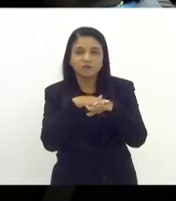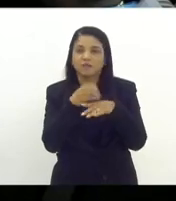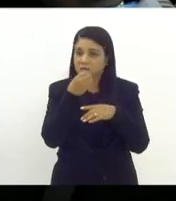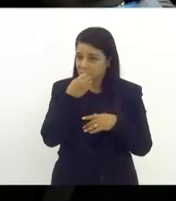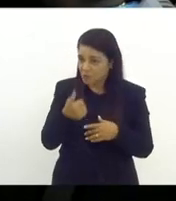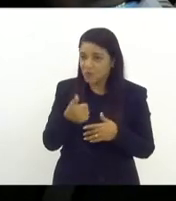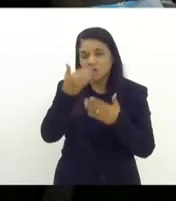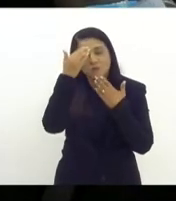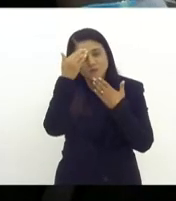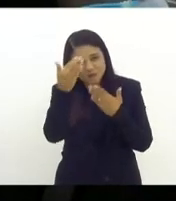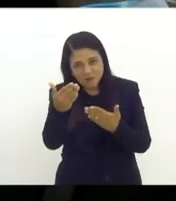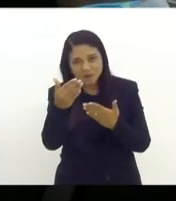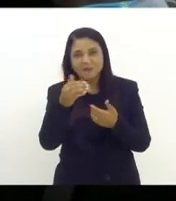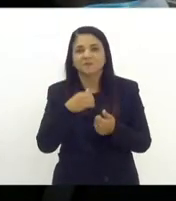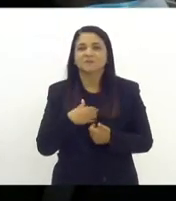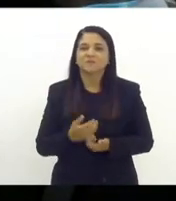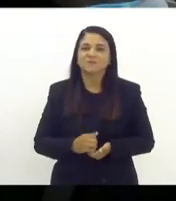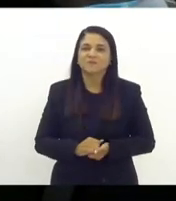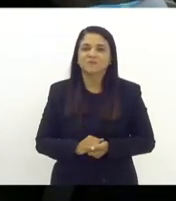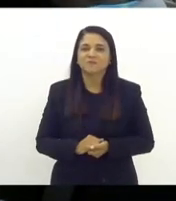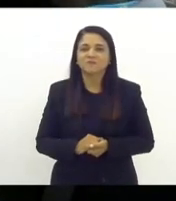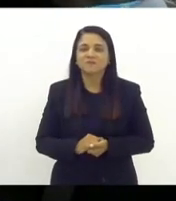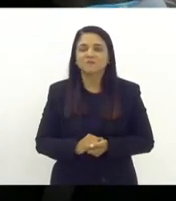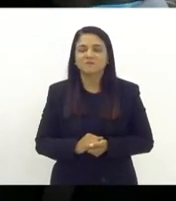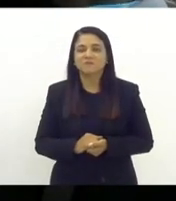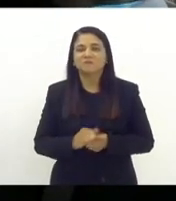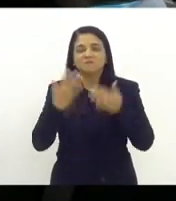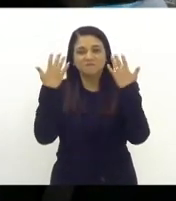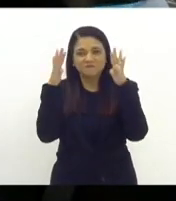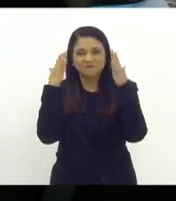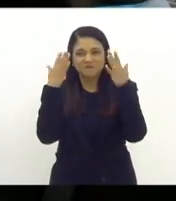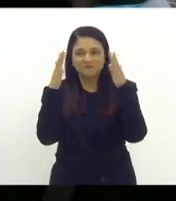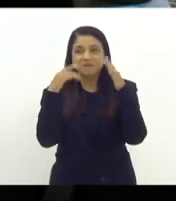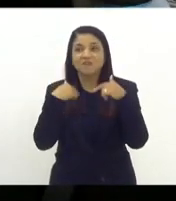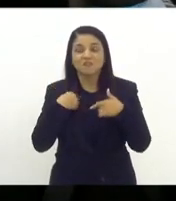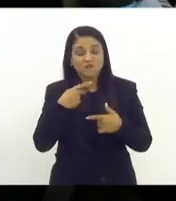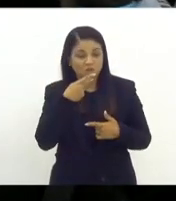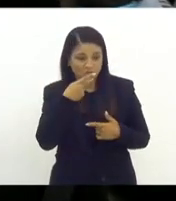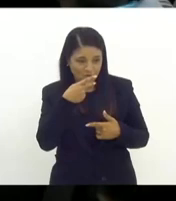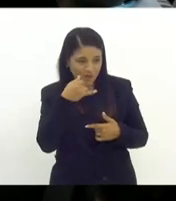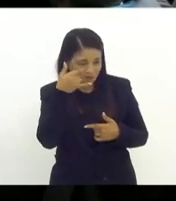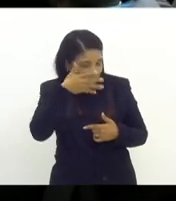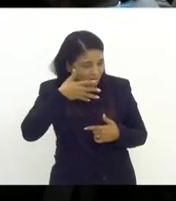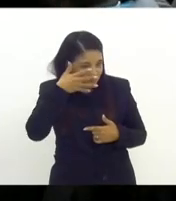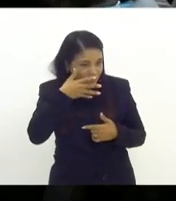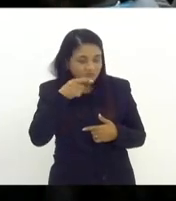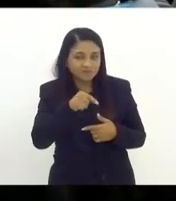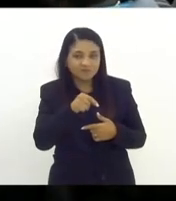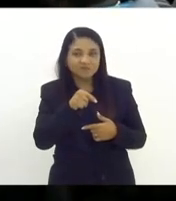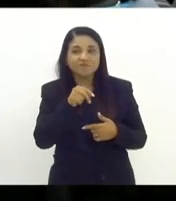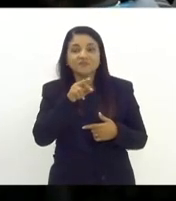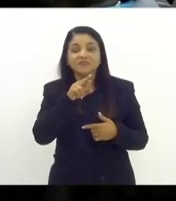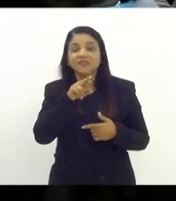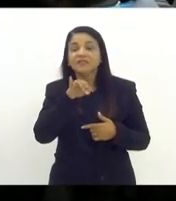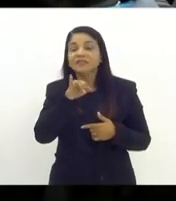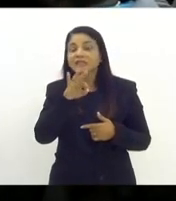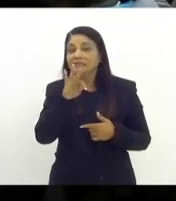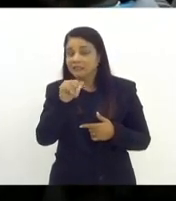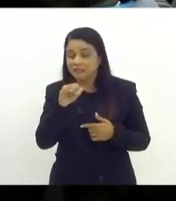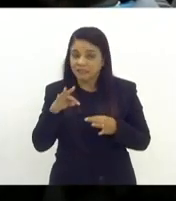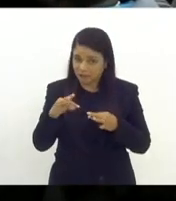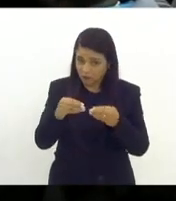só isso muito obrigada e até mais até a próxima fazer uma uma colocação aqui é Rita todo mundo